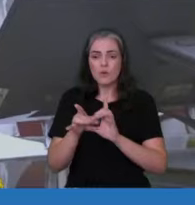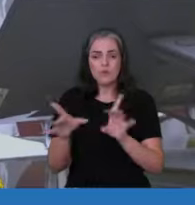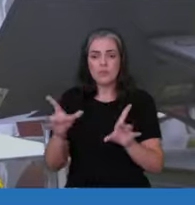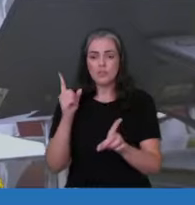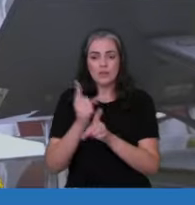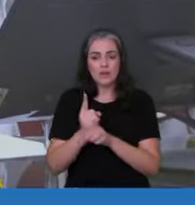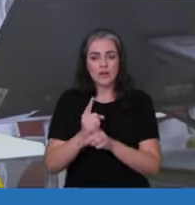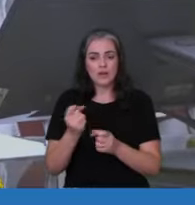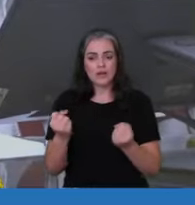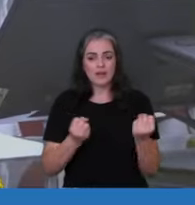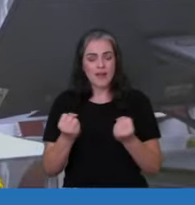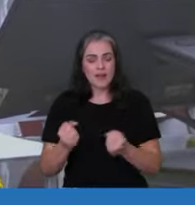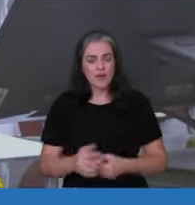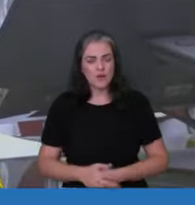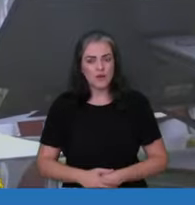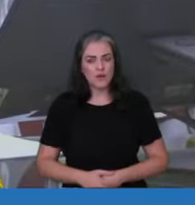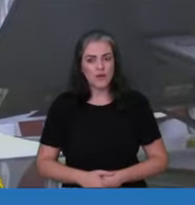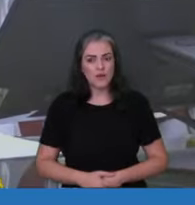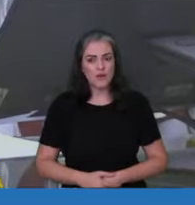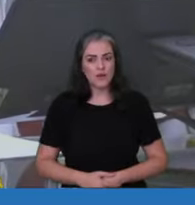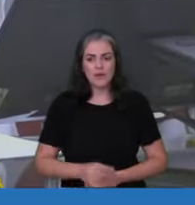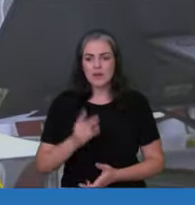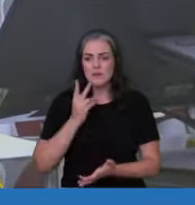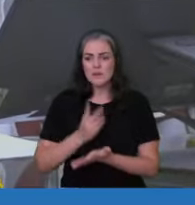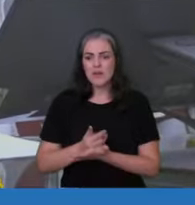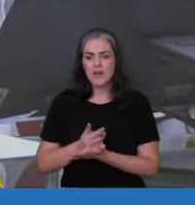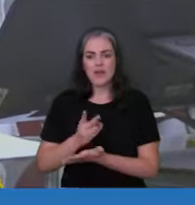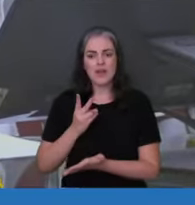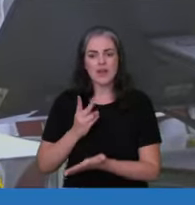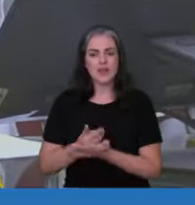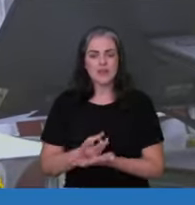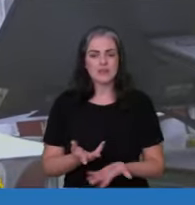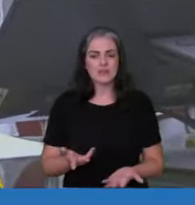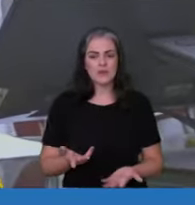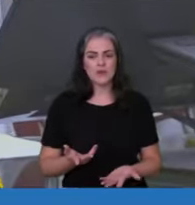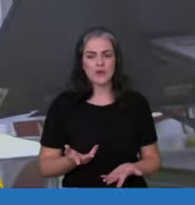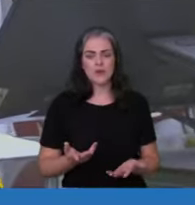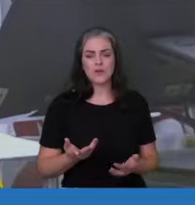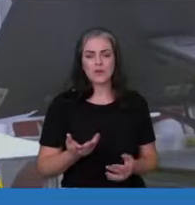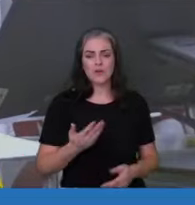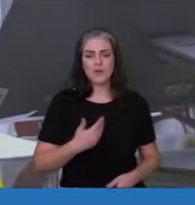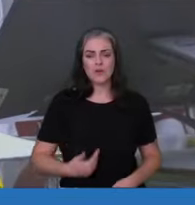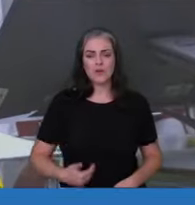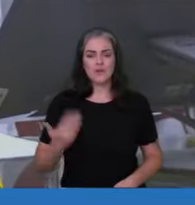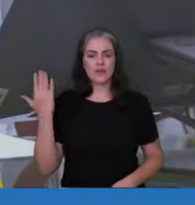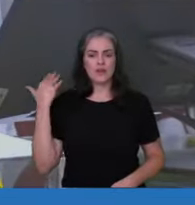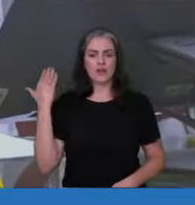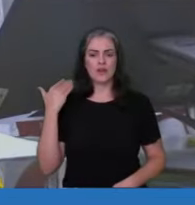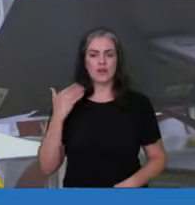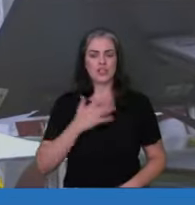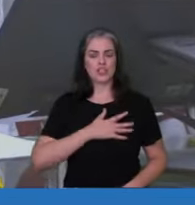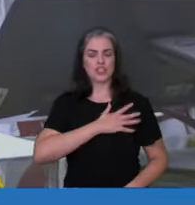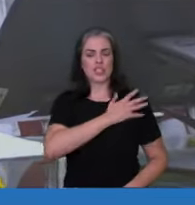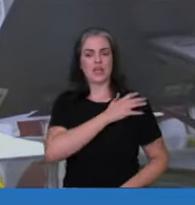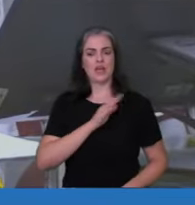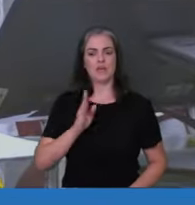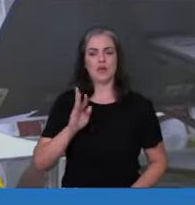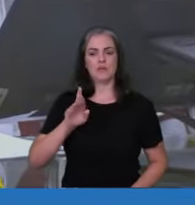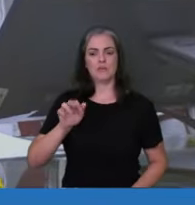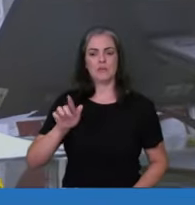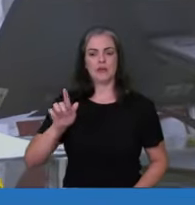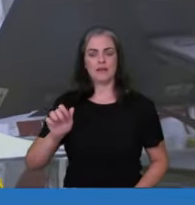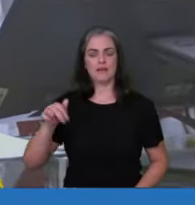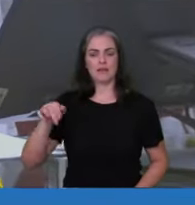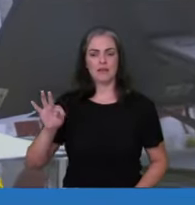Foi esse mesmo Estado, representado pelo general Braga Neto, que indicou o chefe da Polícia